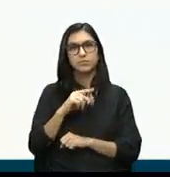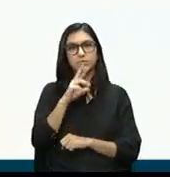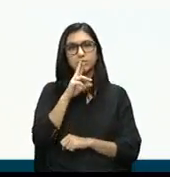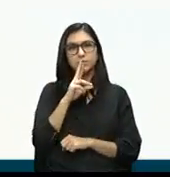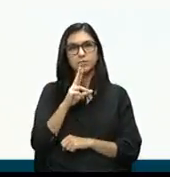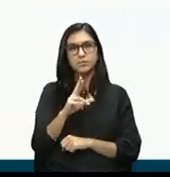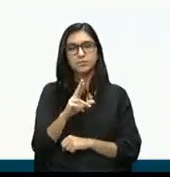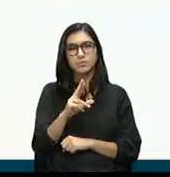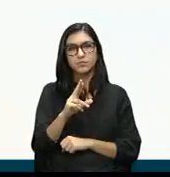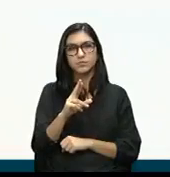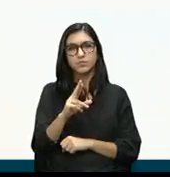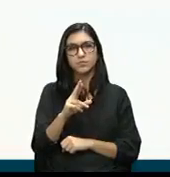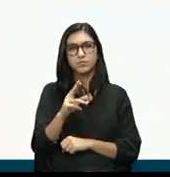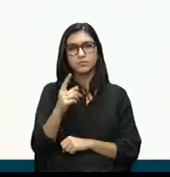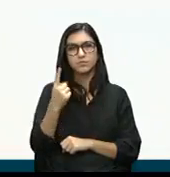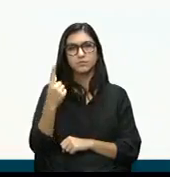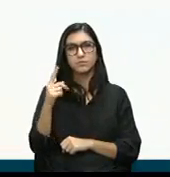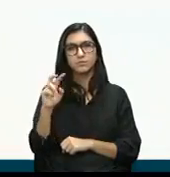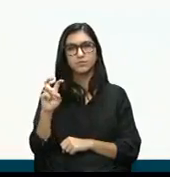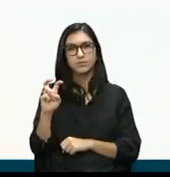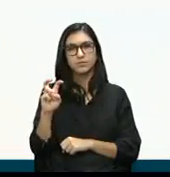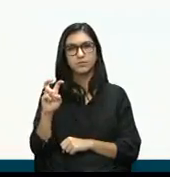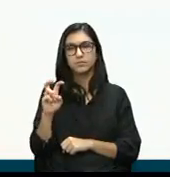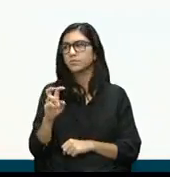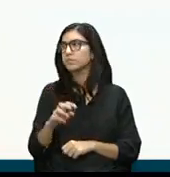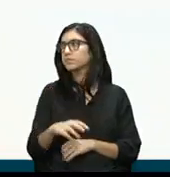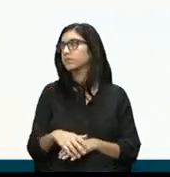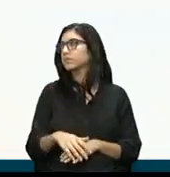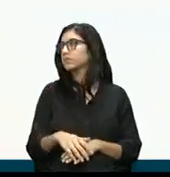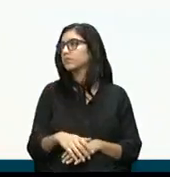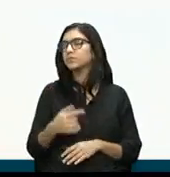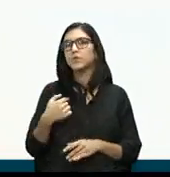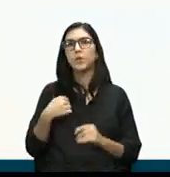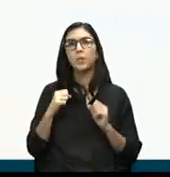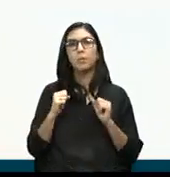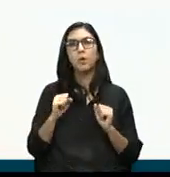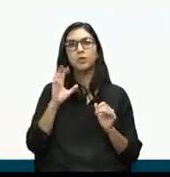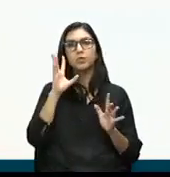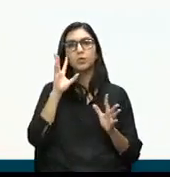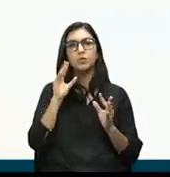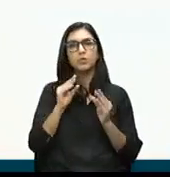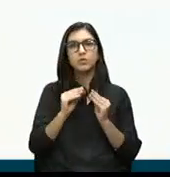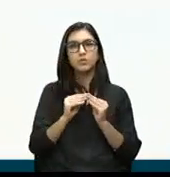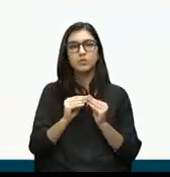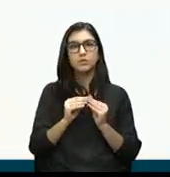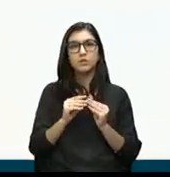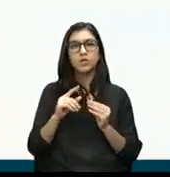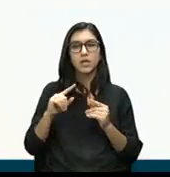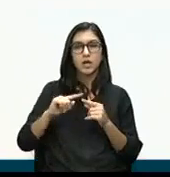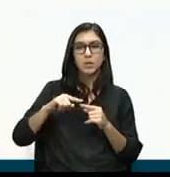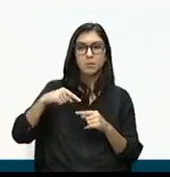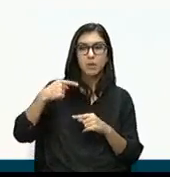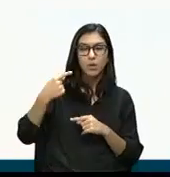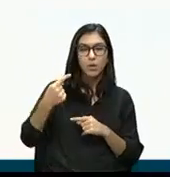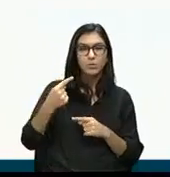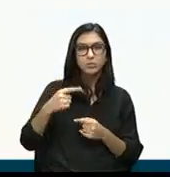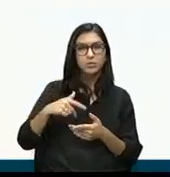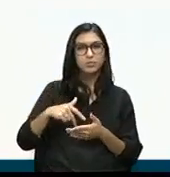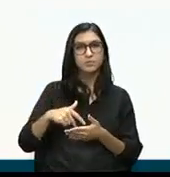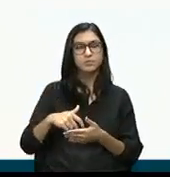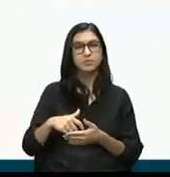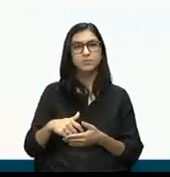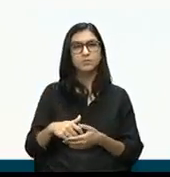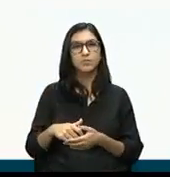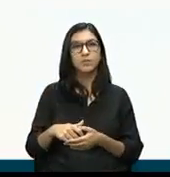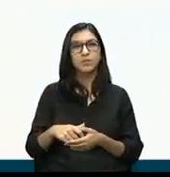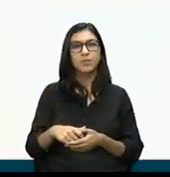em 15. Então, o que eu posso concluir? Então, que a próxima posição